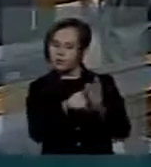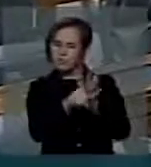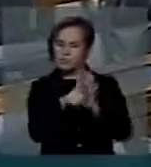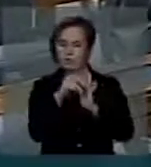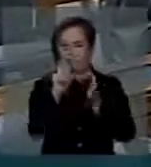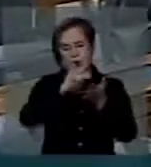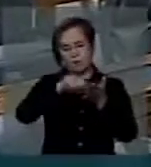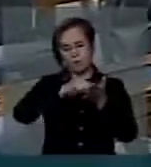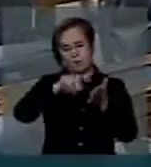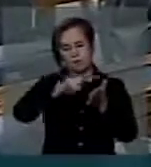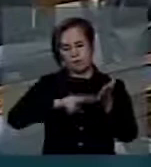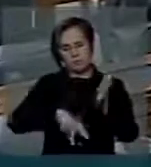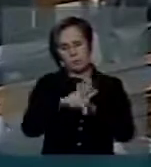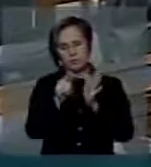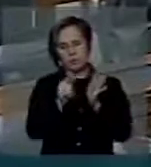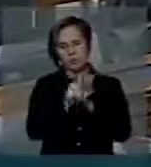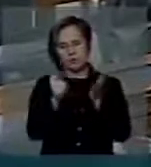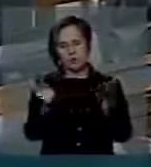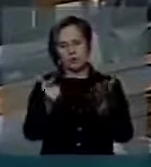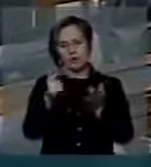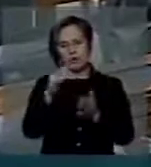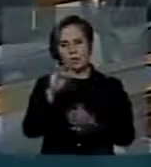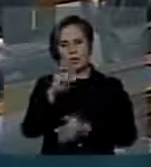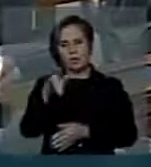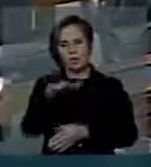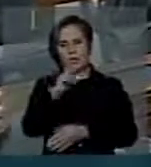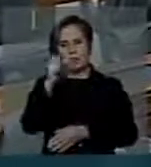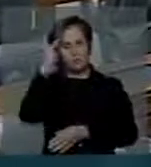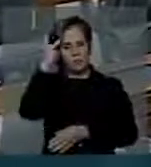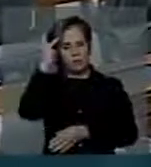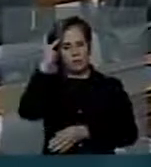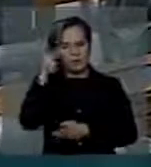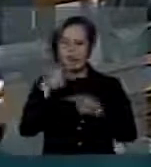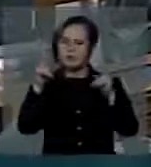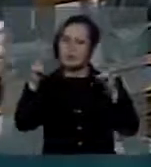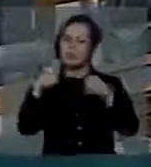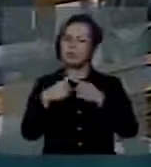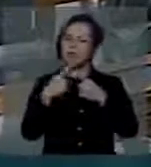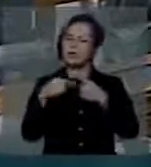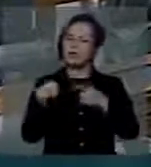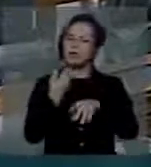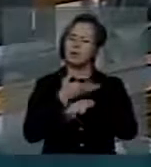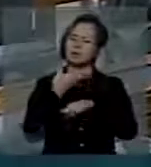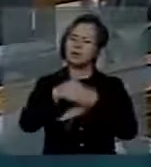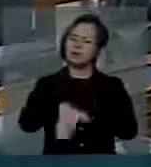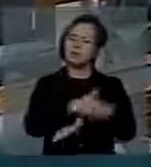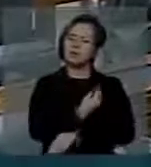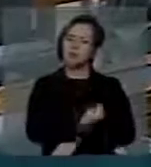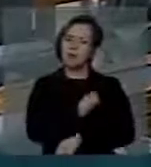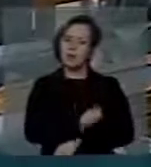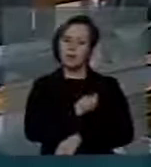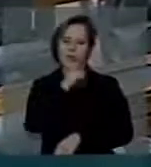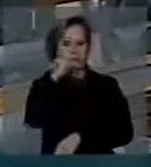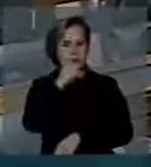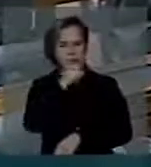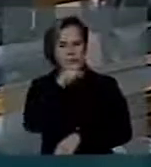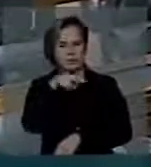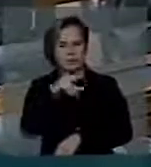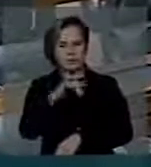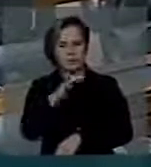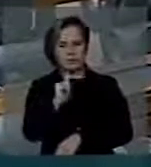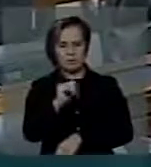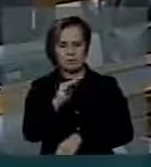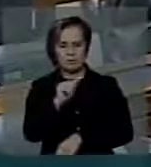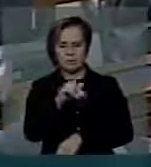na Folha de São Paulo, Por que Estamos nas Ruas?, assinado por Nina Capello, Érica de